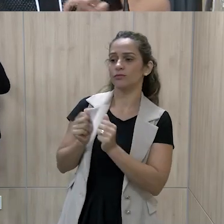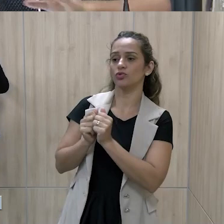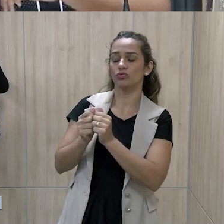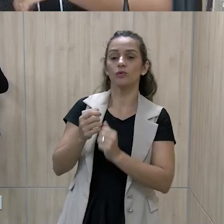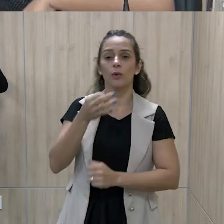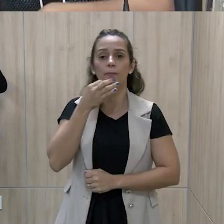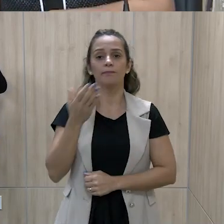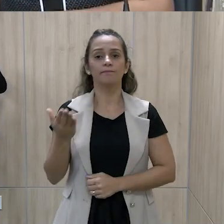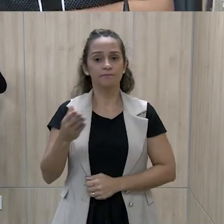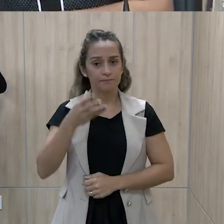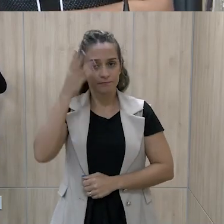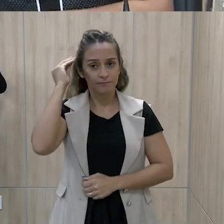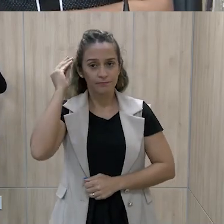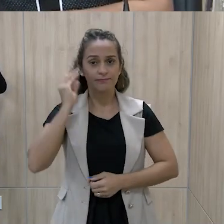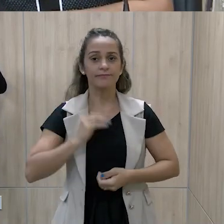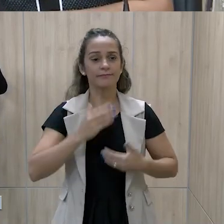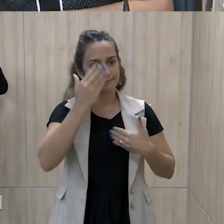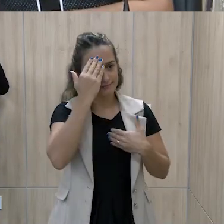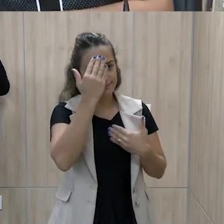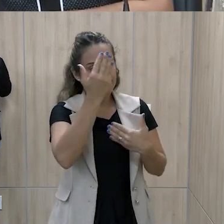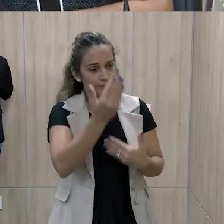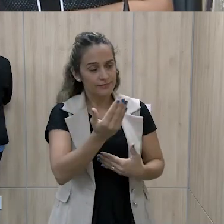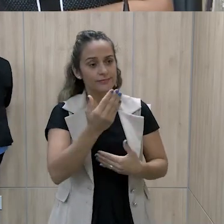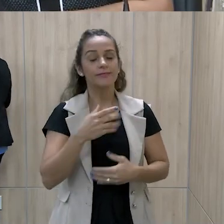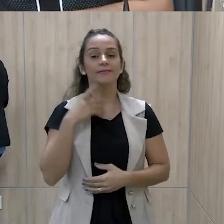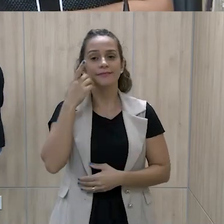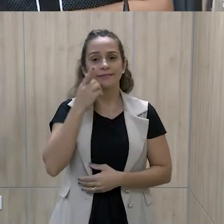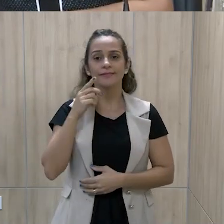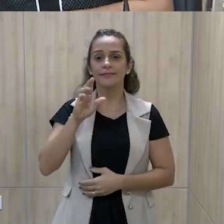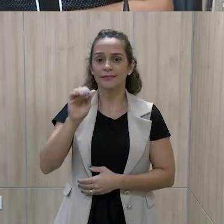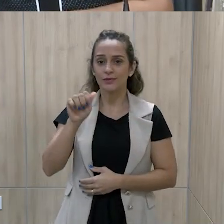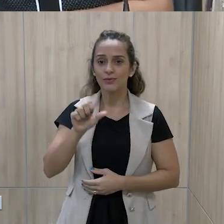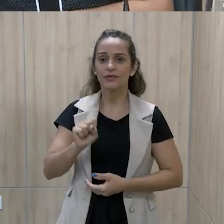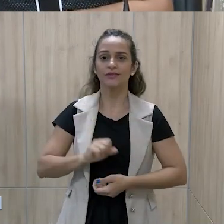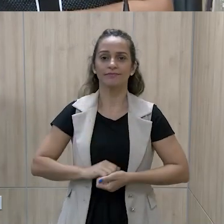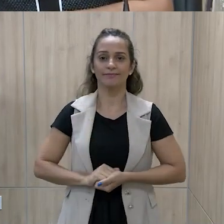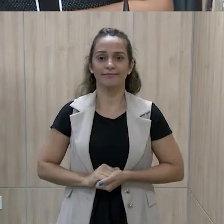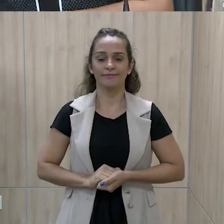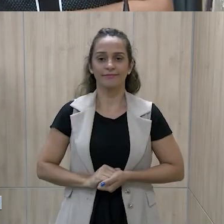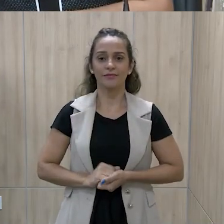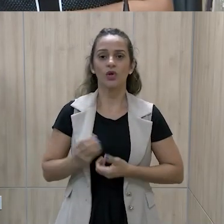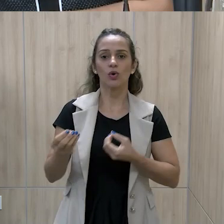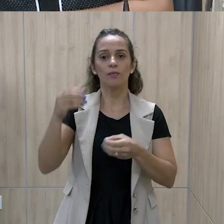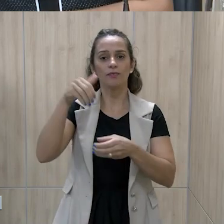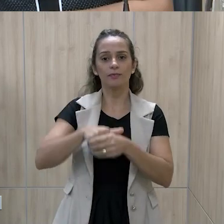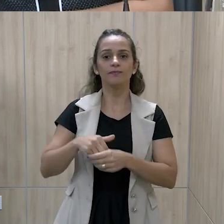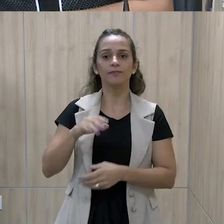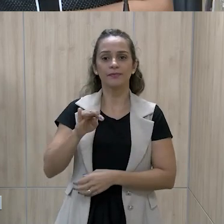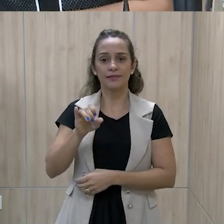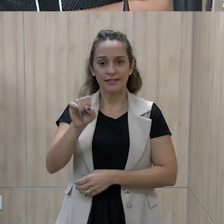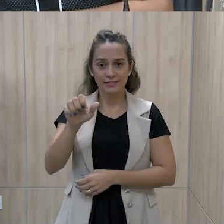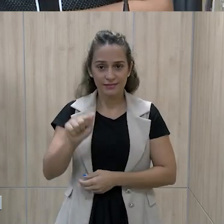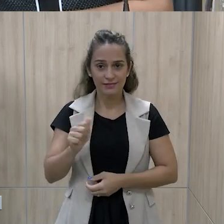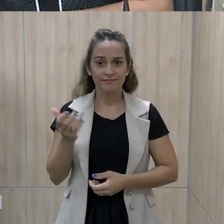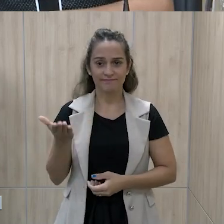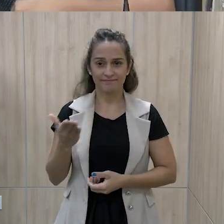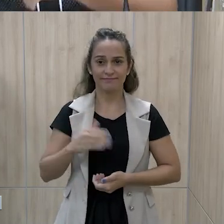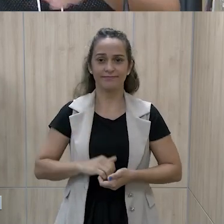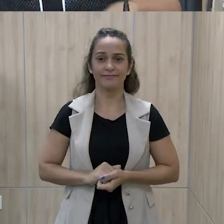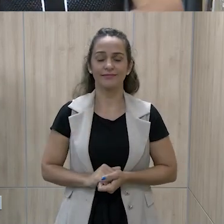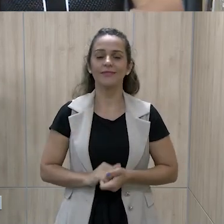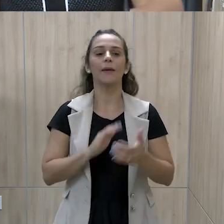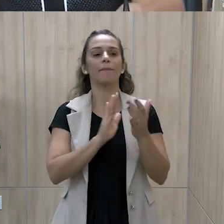o voto nesse relatório Obrigado Deputado Lucas pergunto como voto deputada